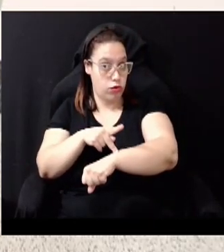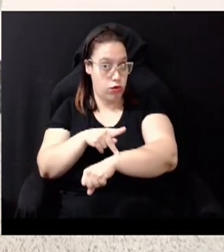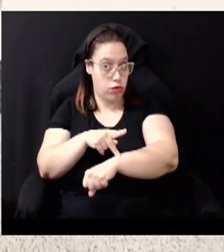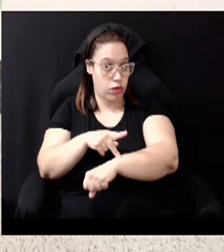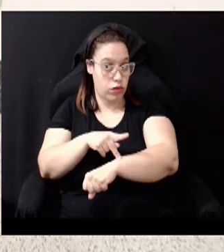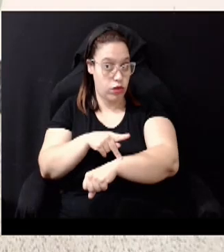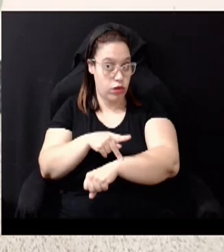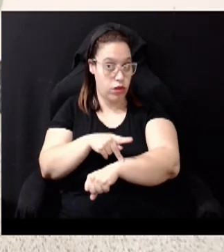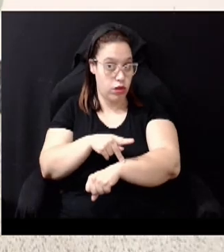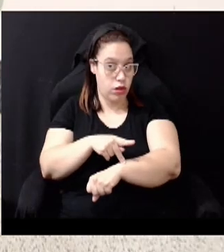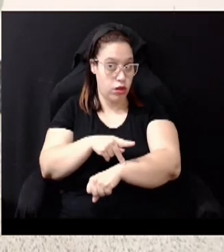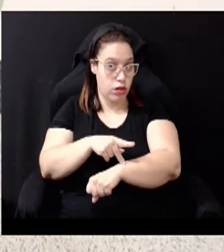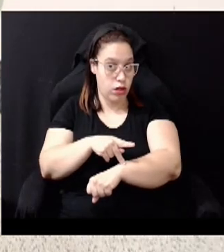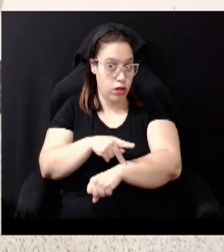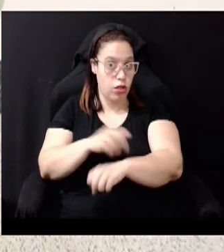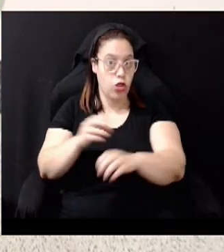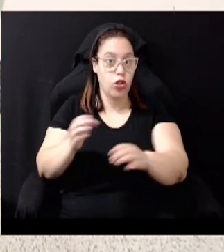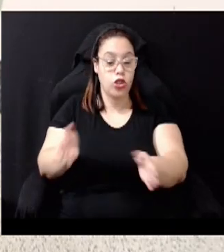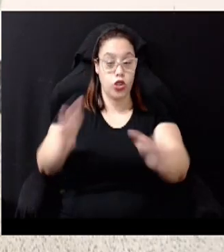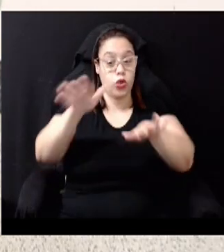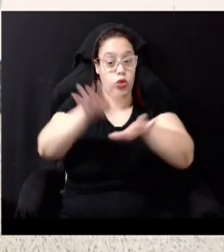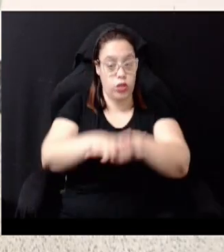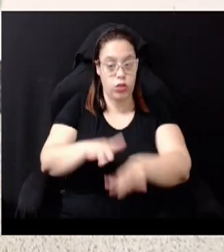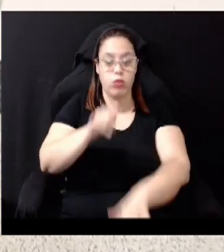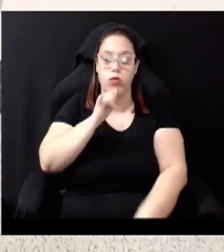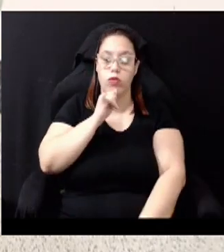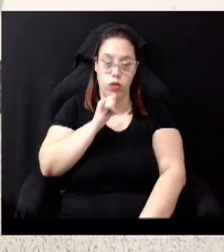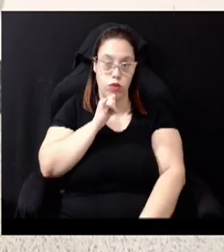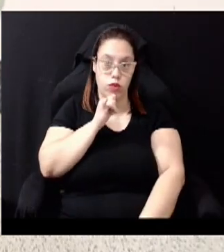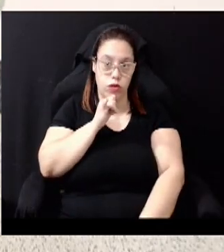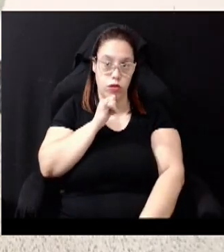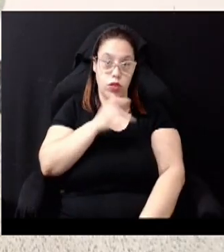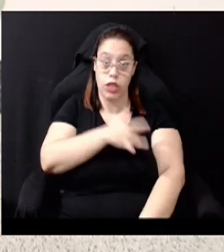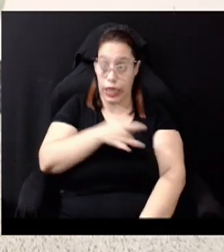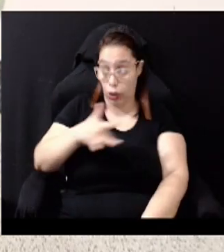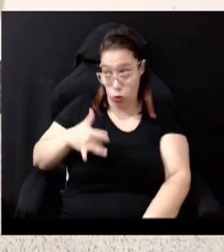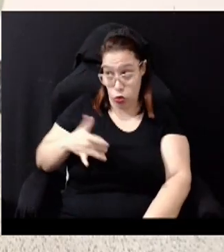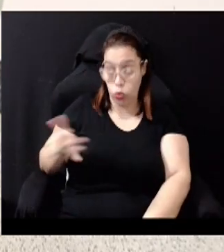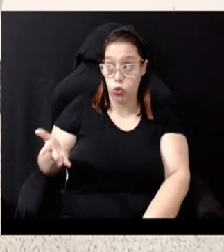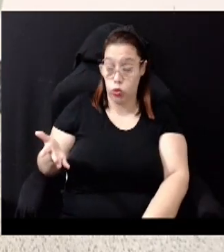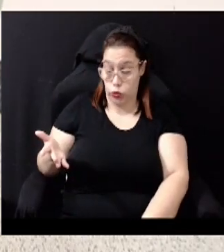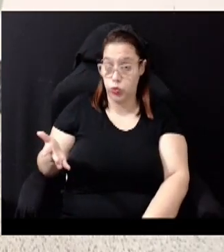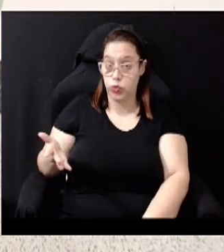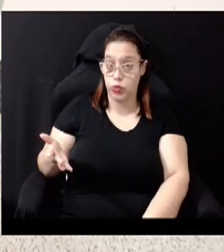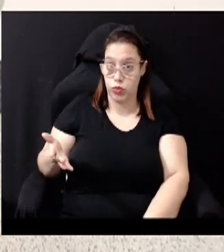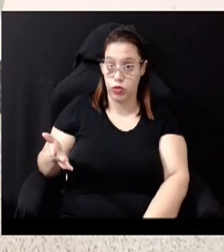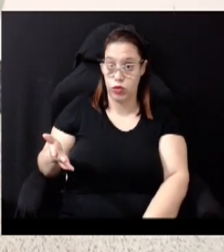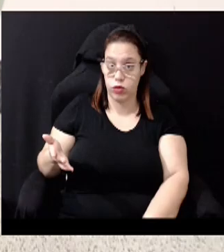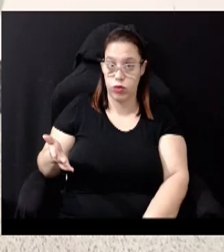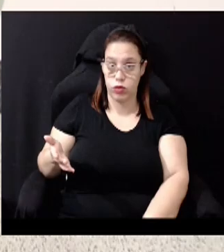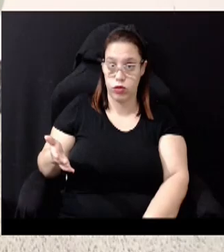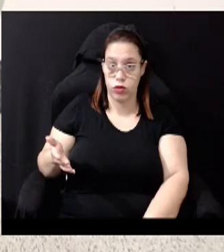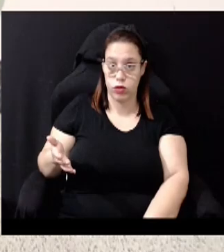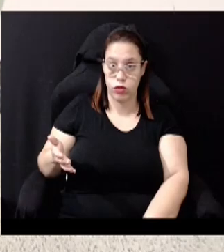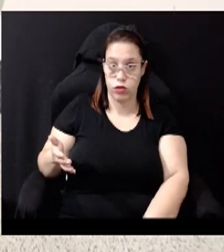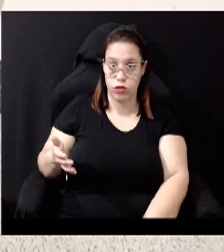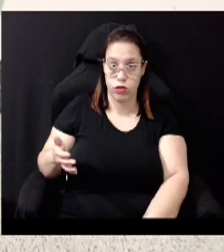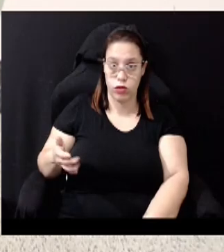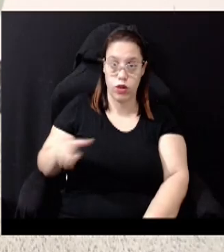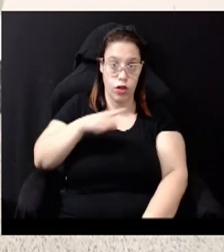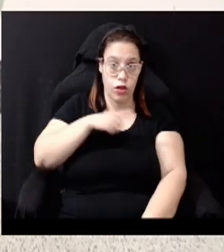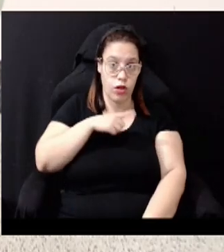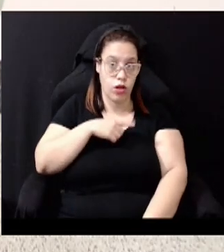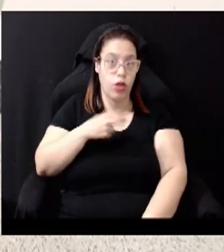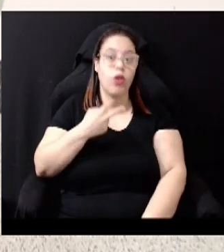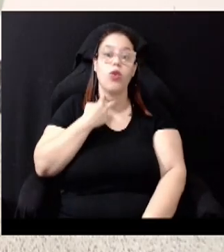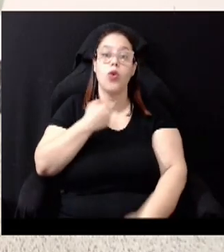de inclusão, questões de saúde. Então, um aluno que eventualmente, que é o caso que eu tenho, não pode escrever